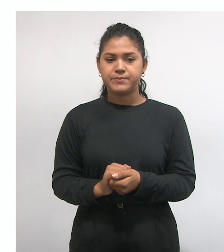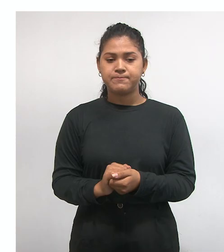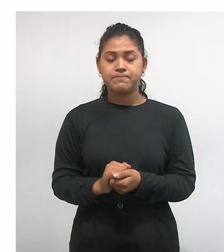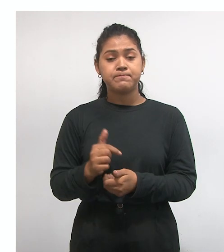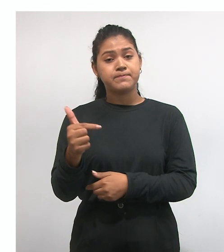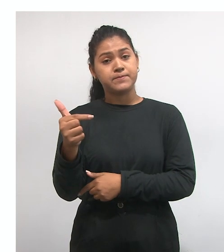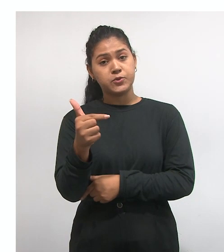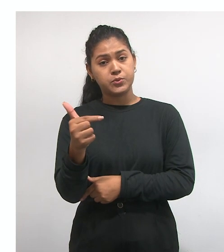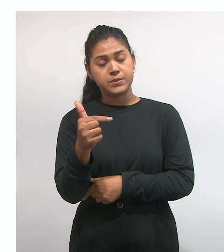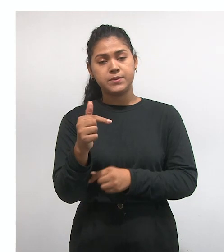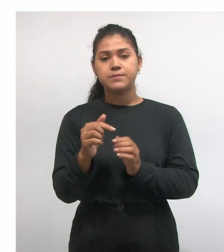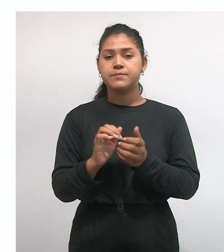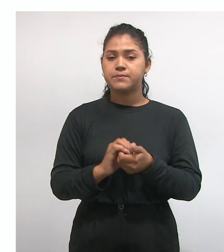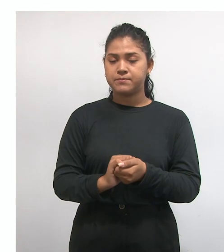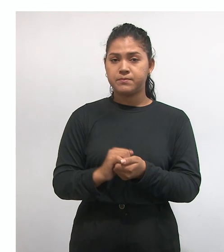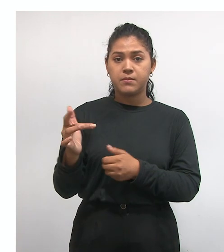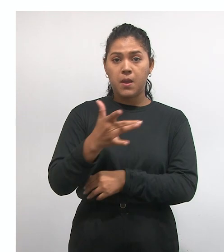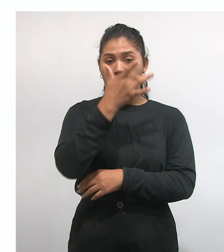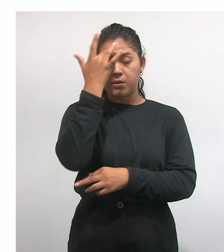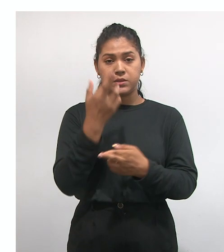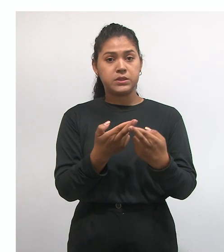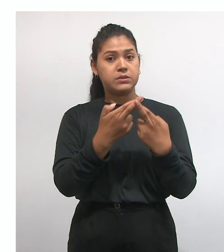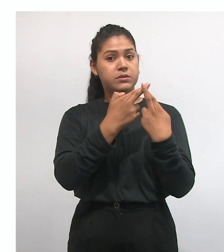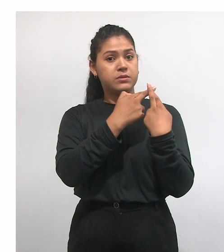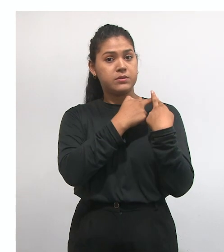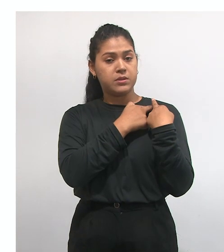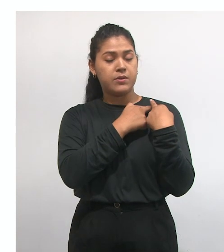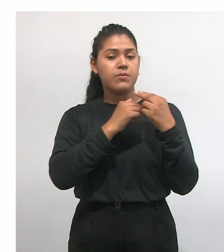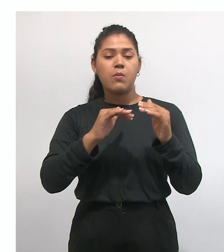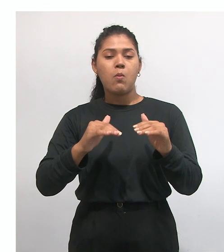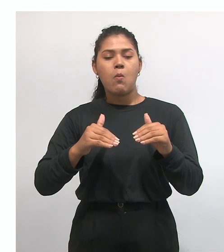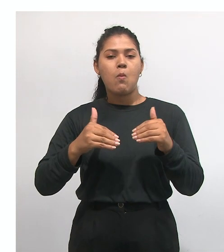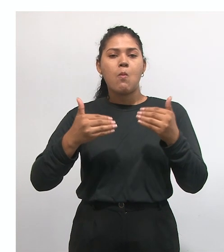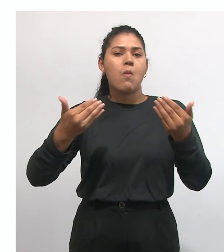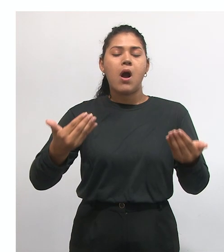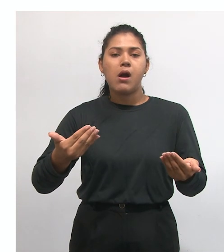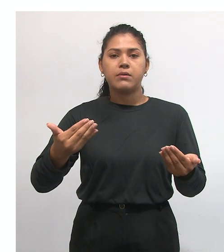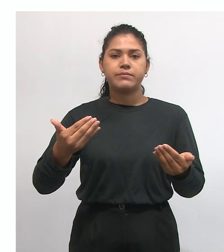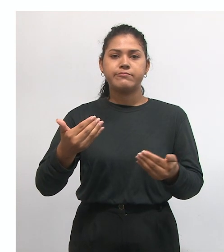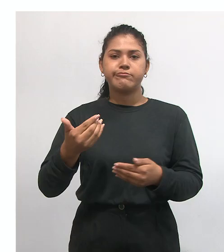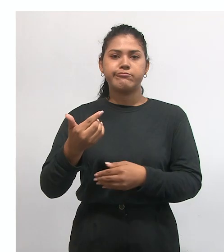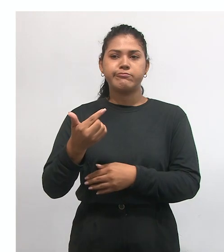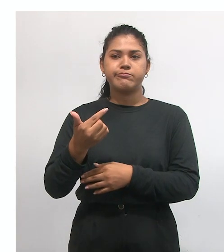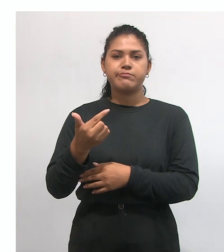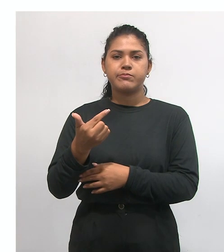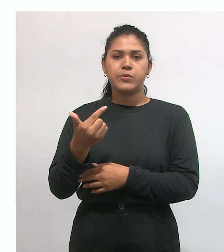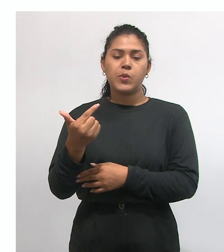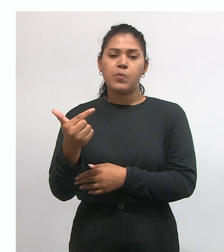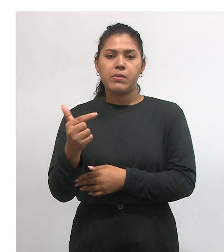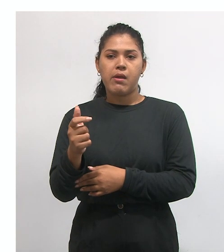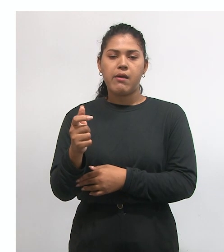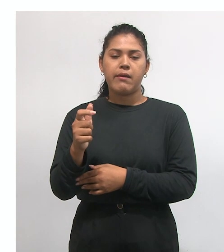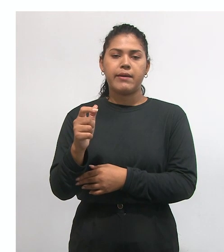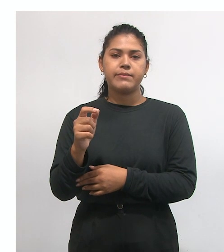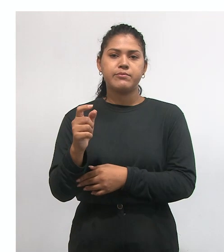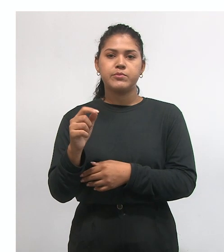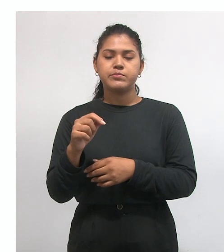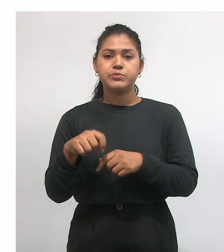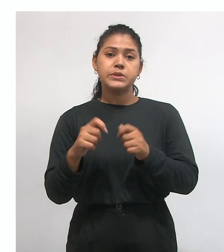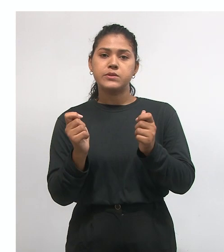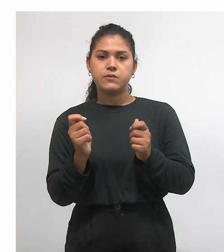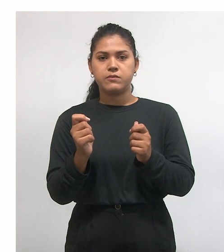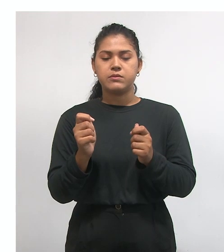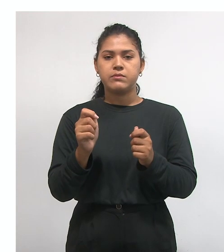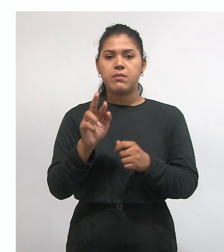tela. E 2, o responsável, olha só, quando, sem revestir a condição de contribuinte,